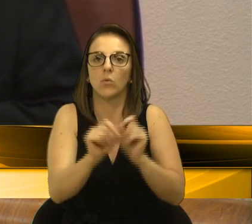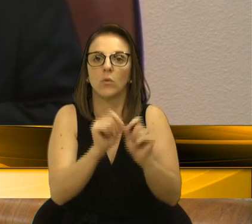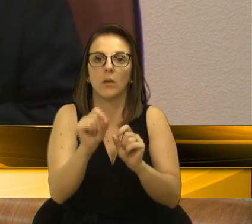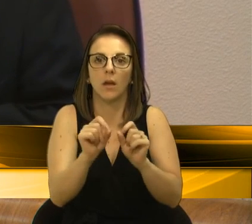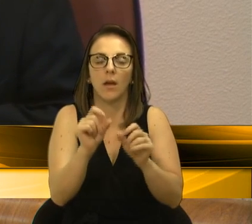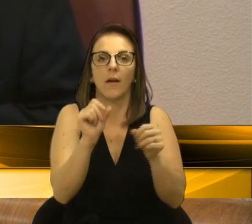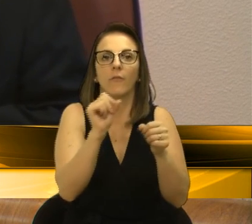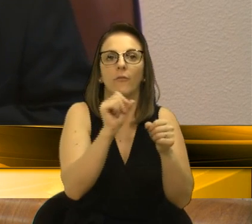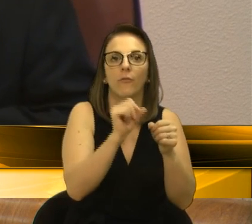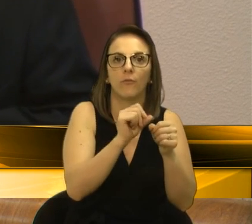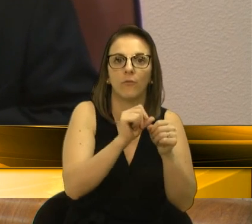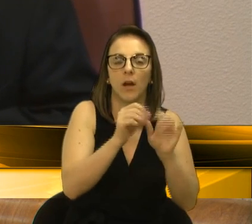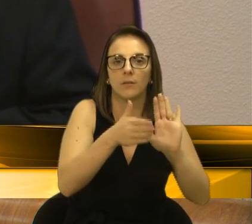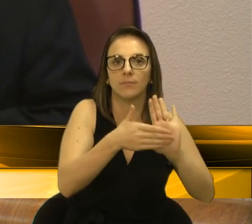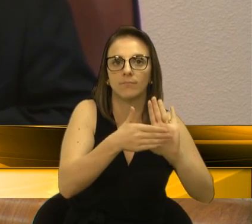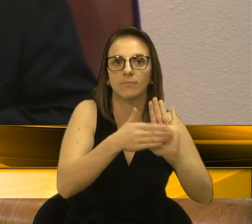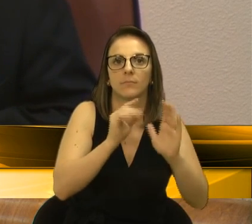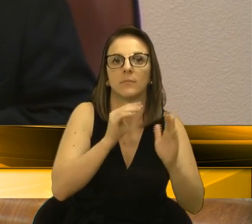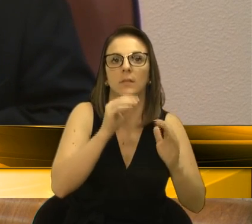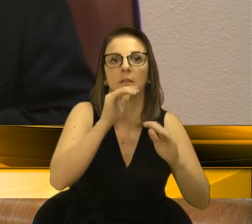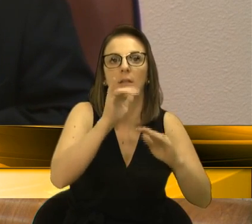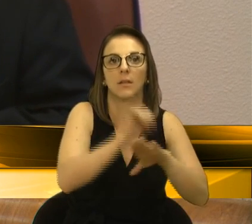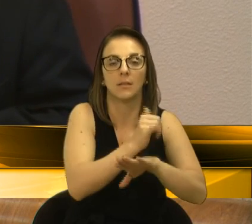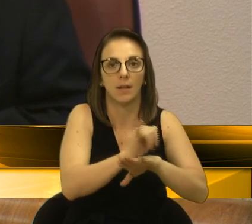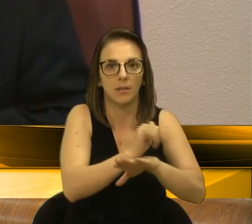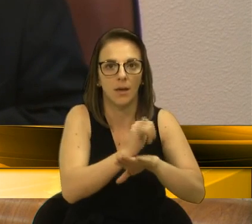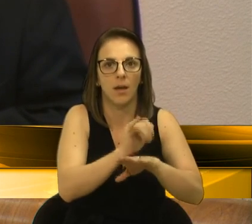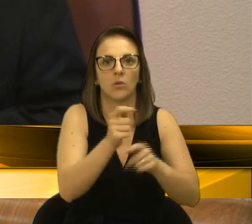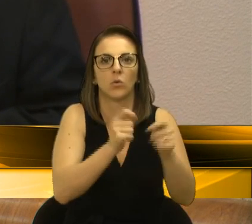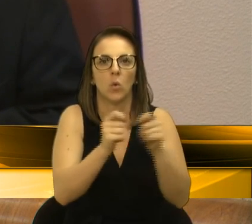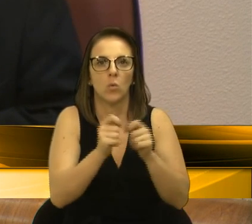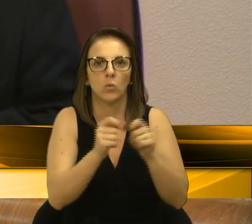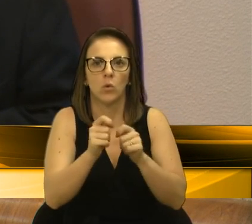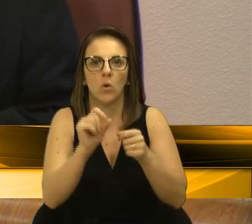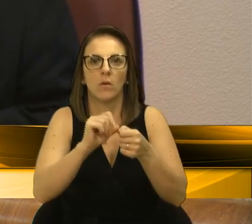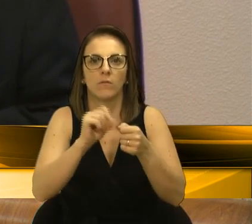proposição de estratégias e controle da execução da política de saúde na abrangência do município,